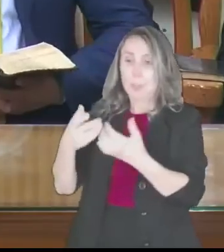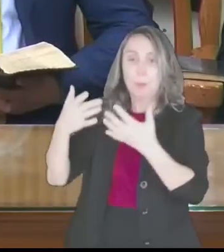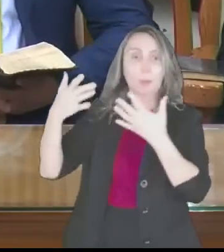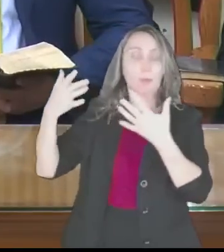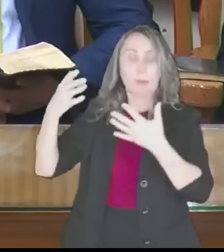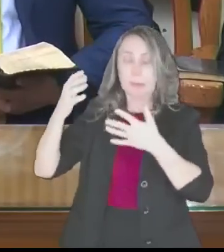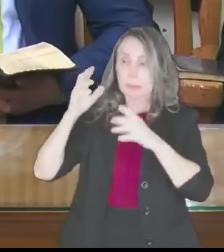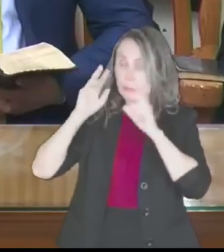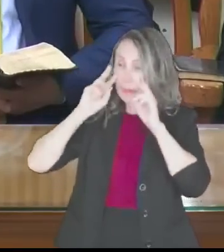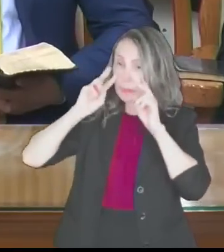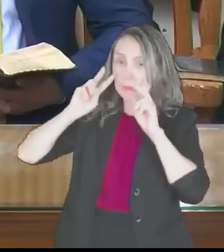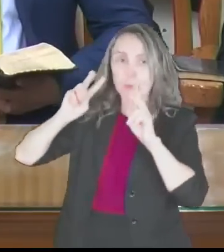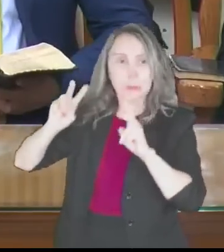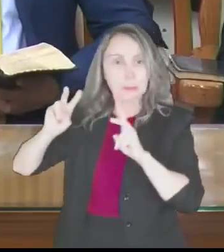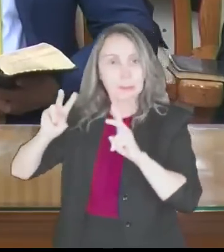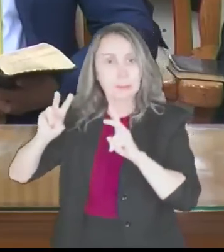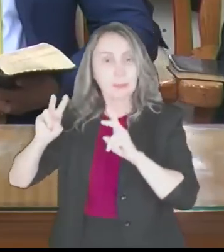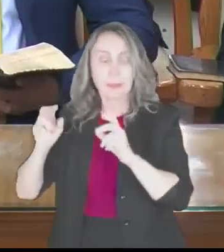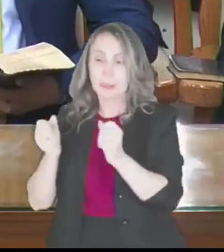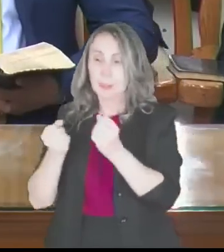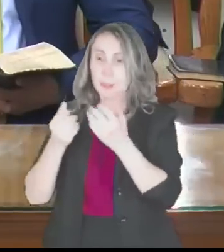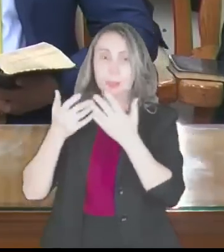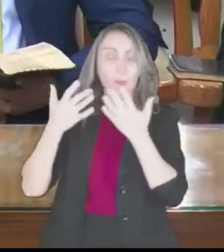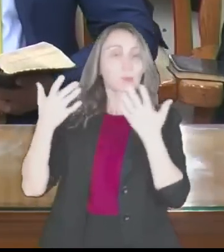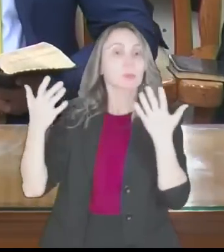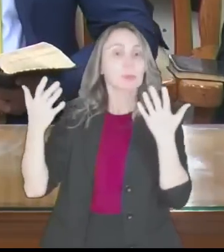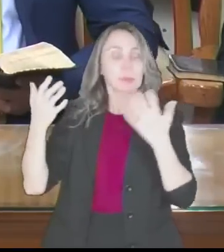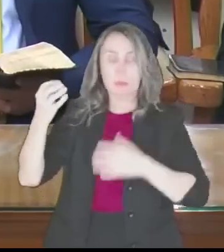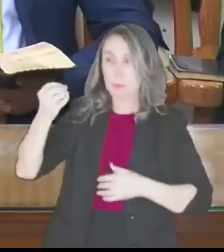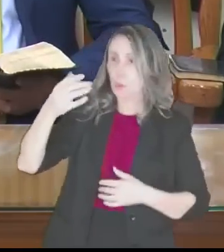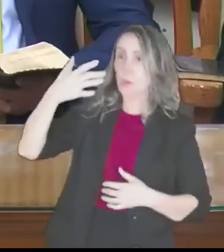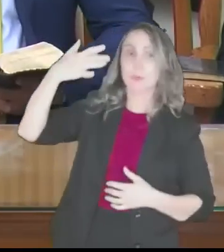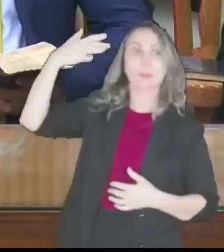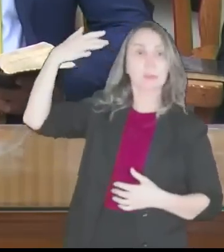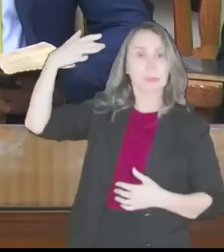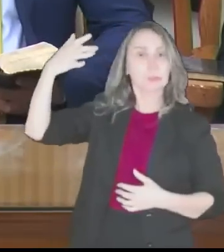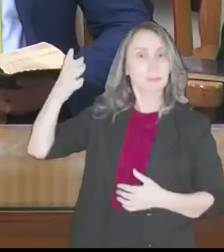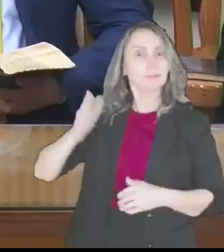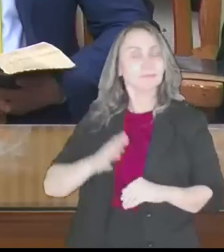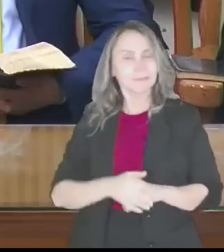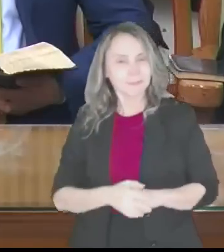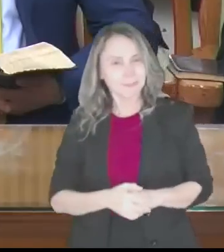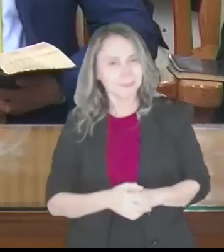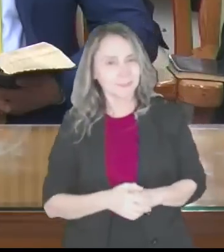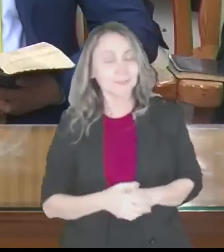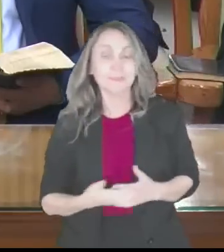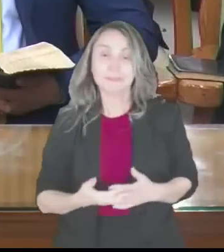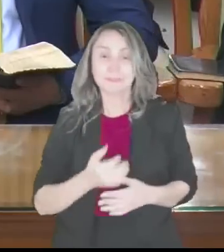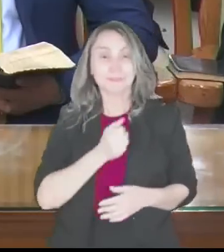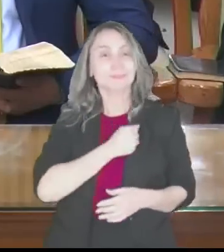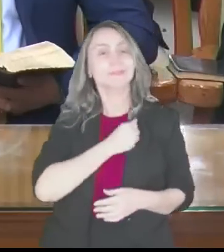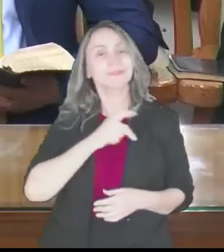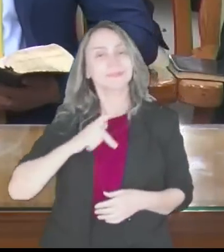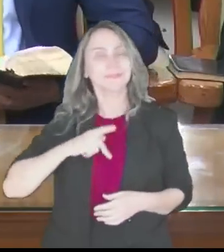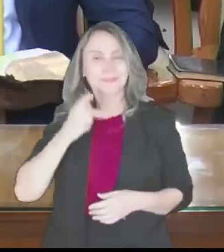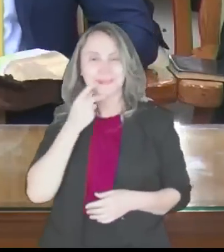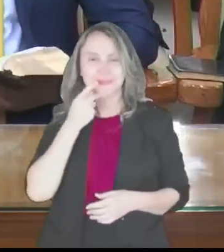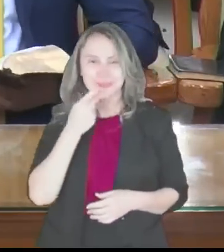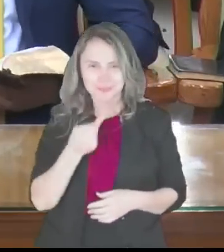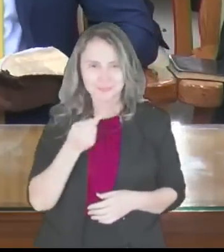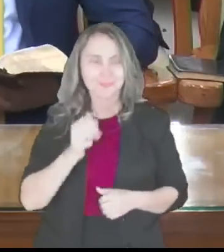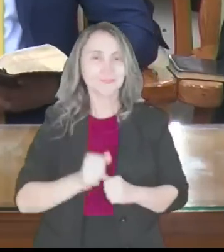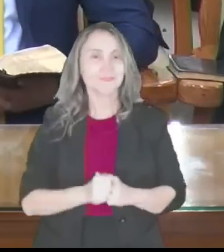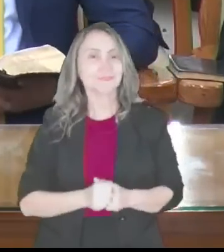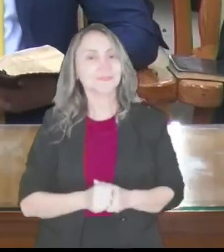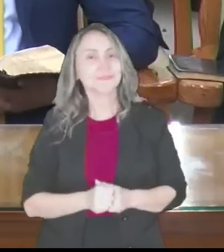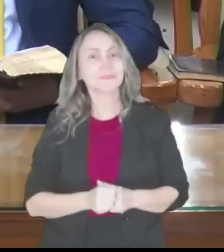uma candeia, ela tem em si o quê? Luz. Então, irmãos amados, o apóstolo disse que a palavra dos profetas